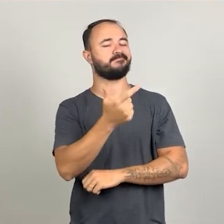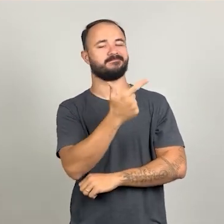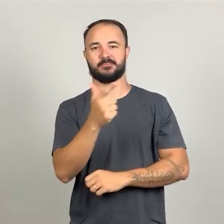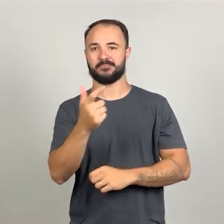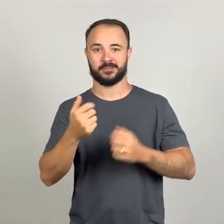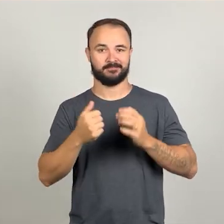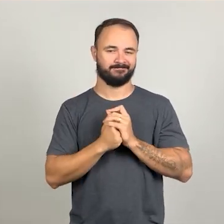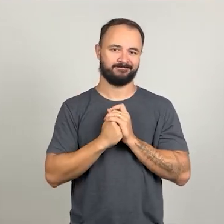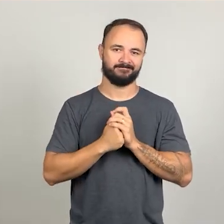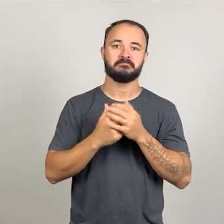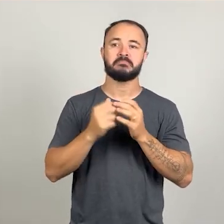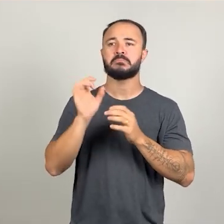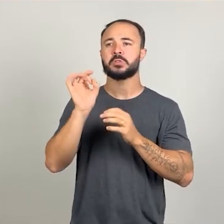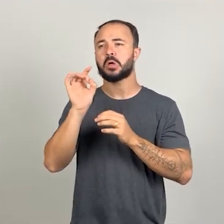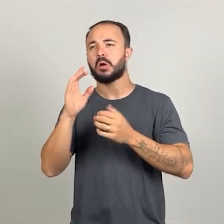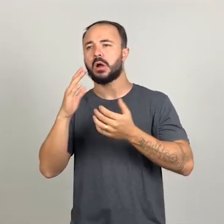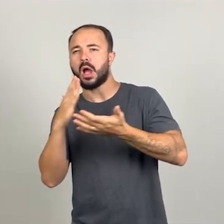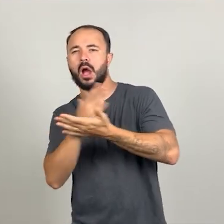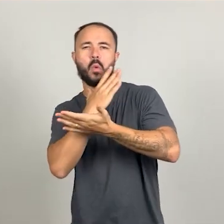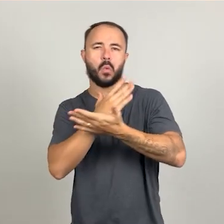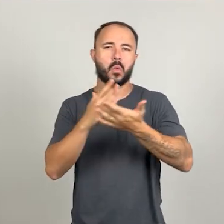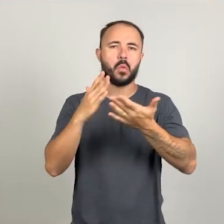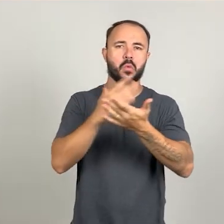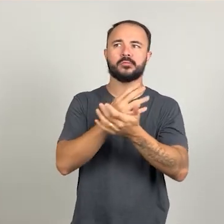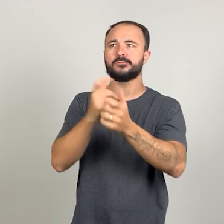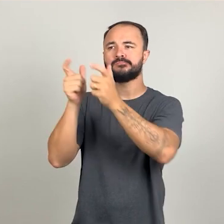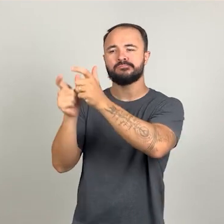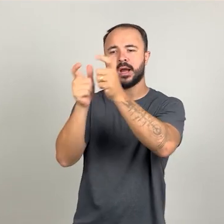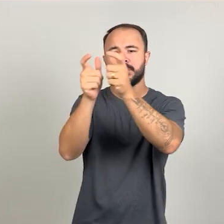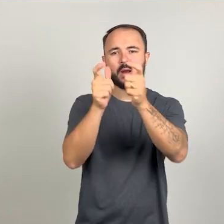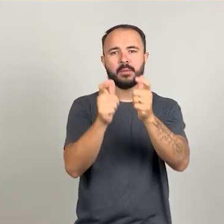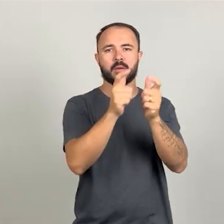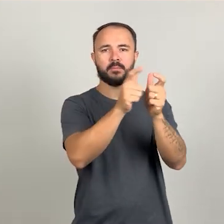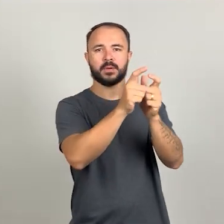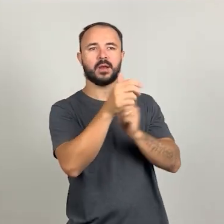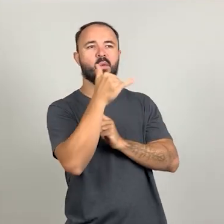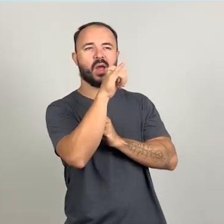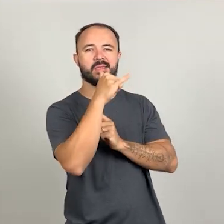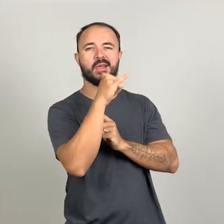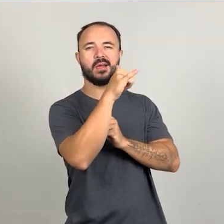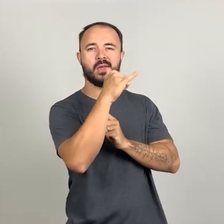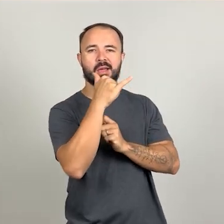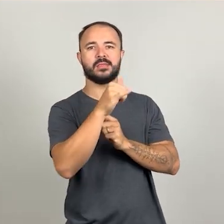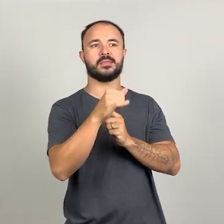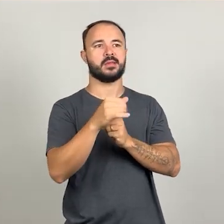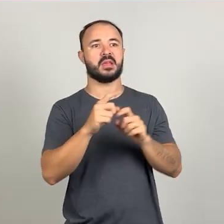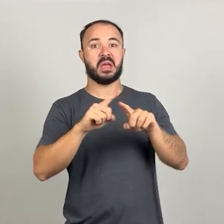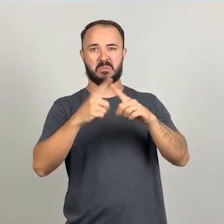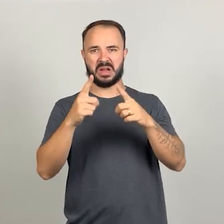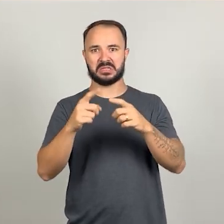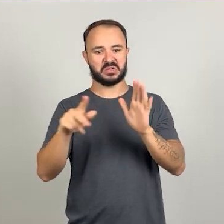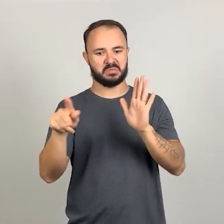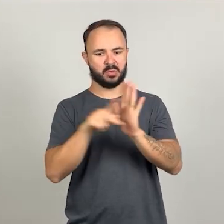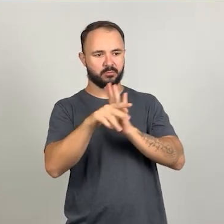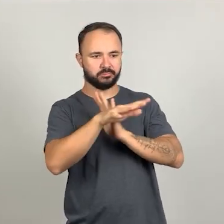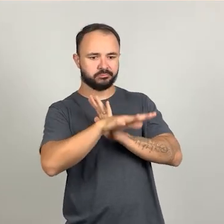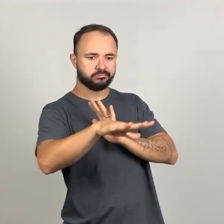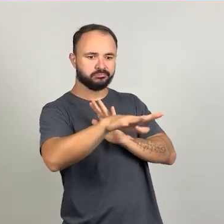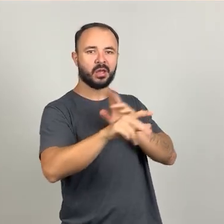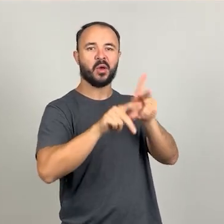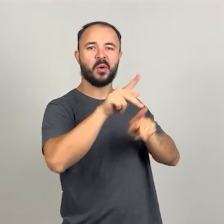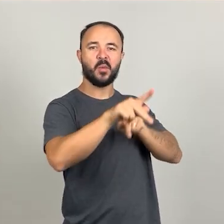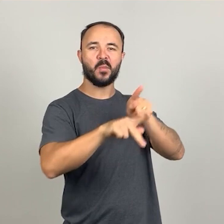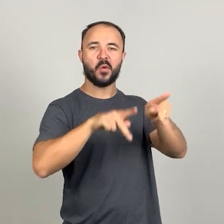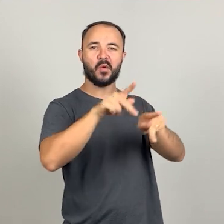alguns geradores, né, de energia na cidade, mas não era acessível para a população. A